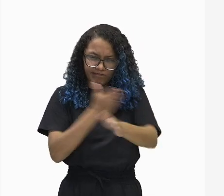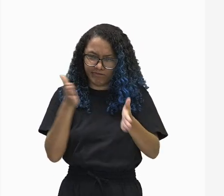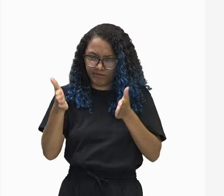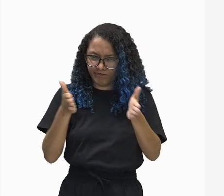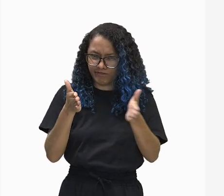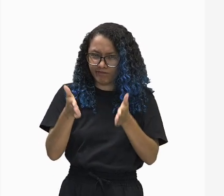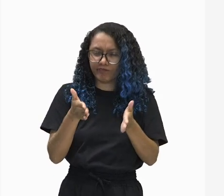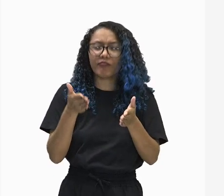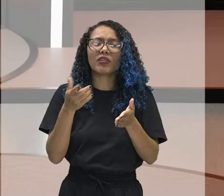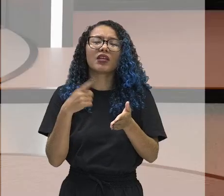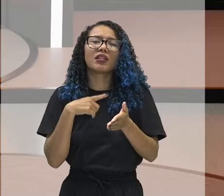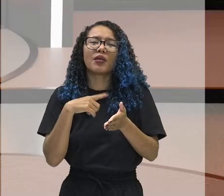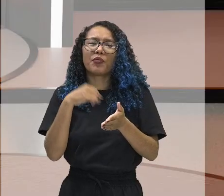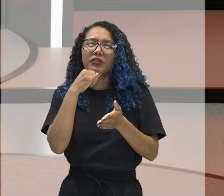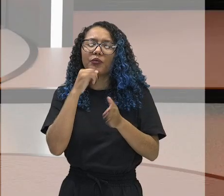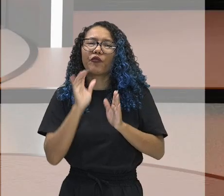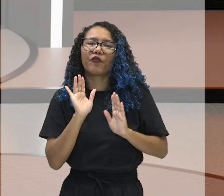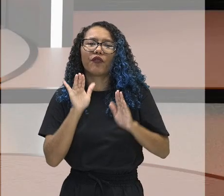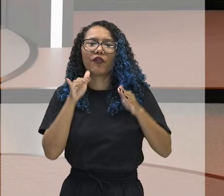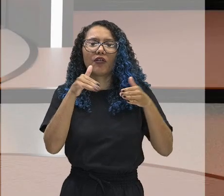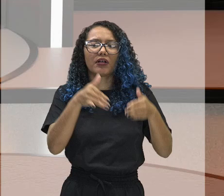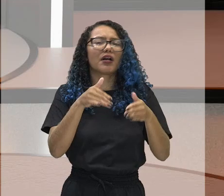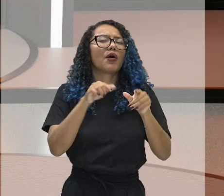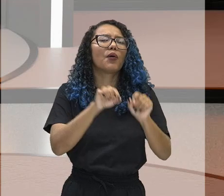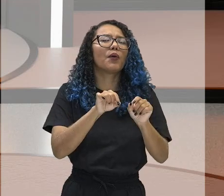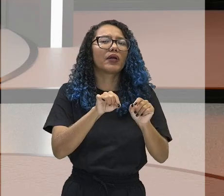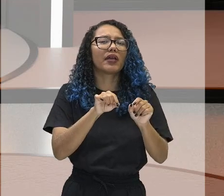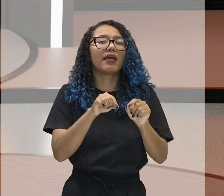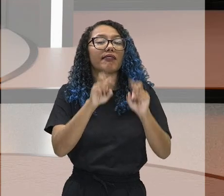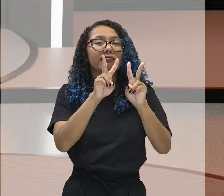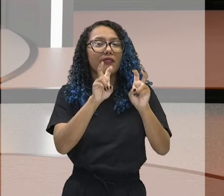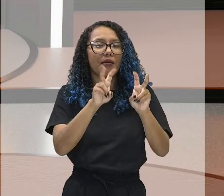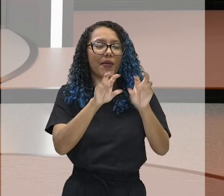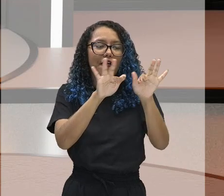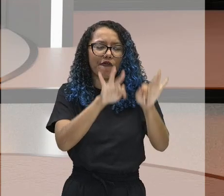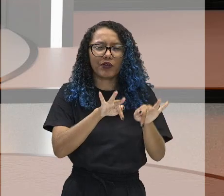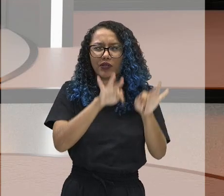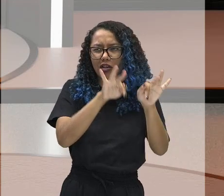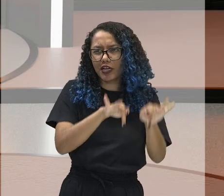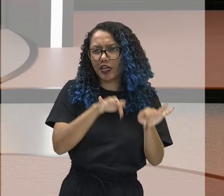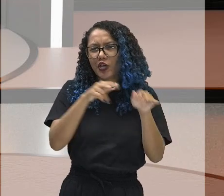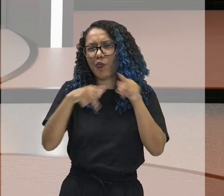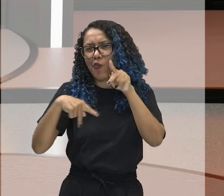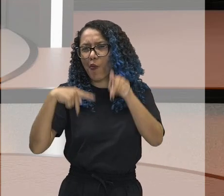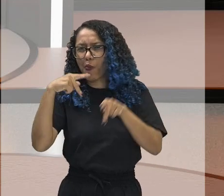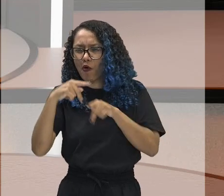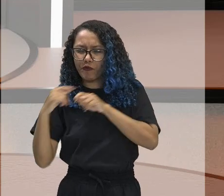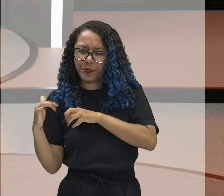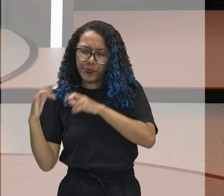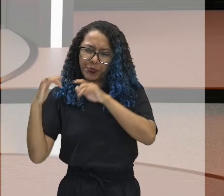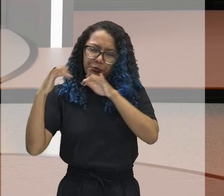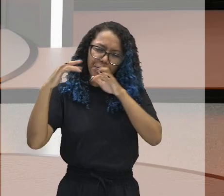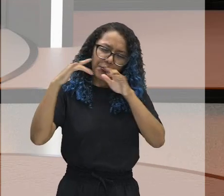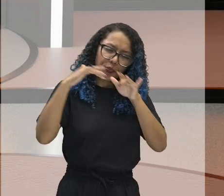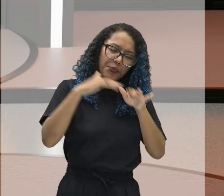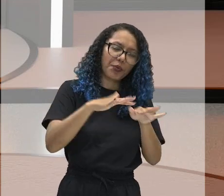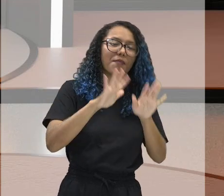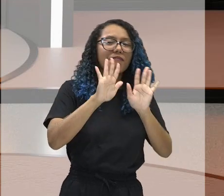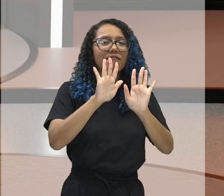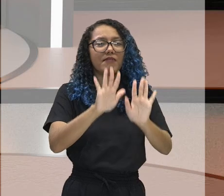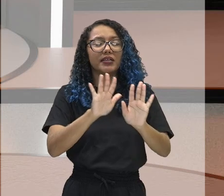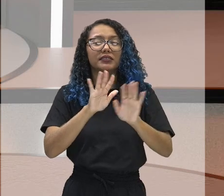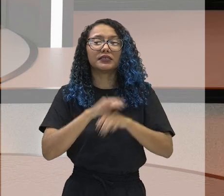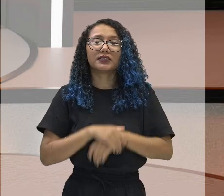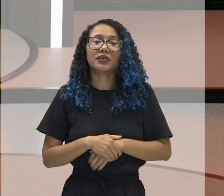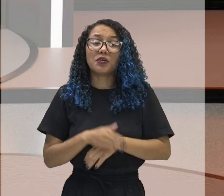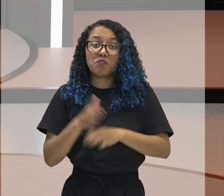sobre ali a figura do feudalismo, tá, gente? E das invasões bárbaras. Só que, gente, Idade Média não é